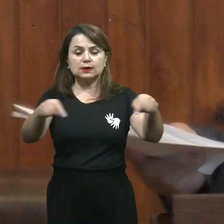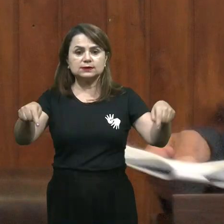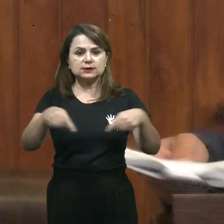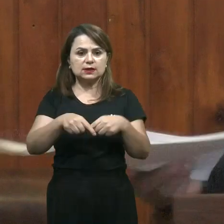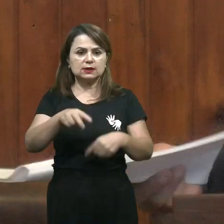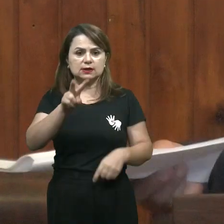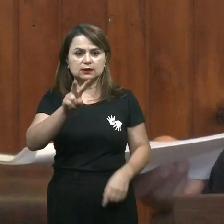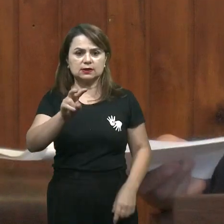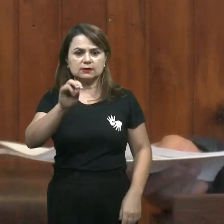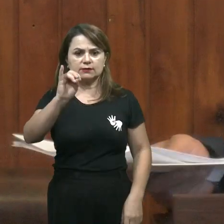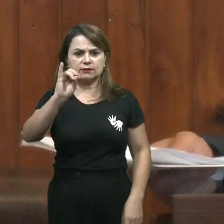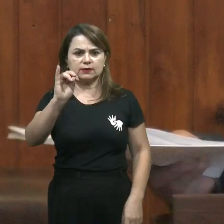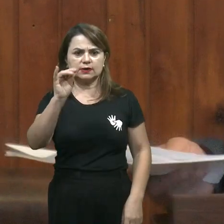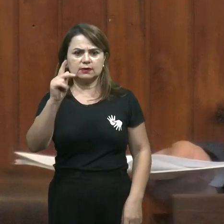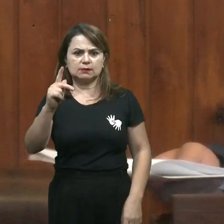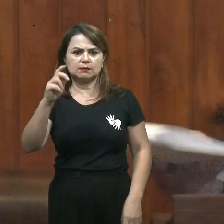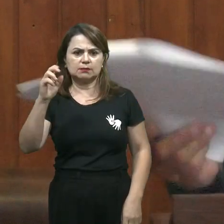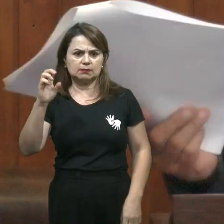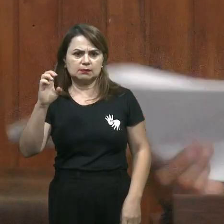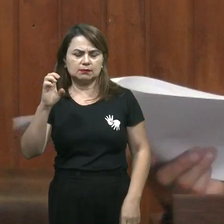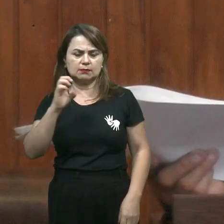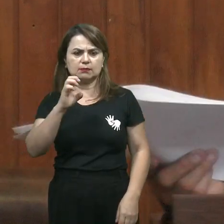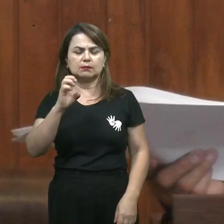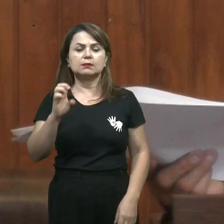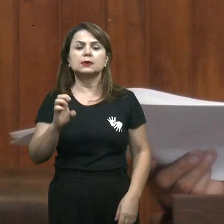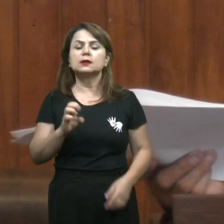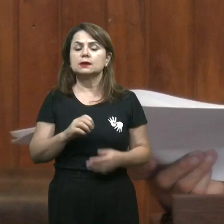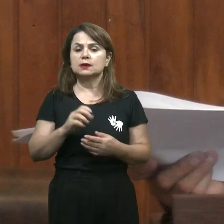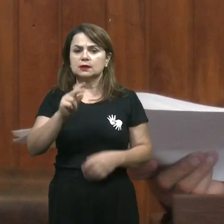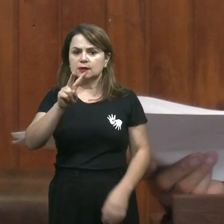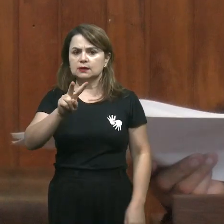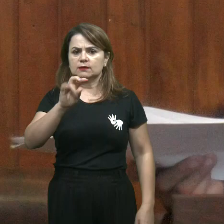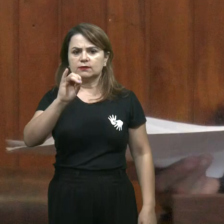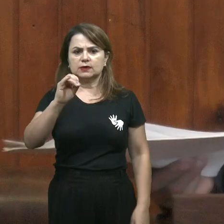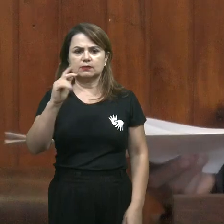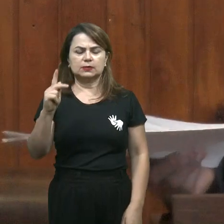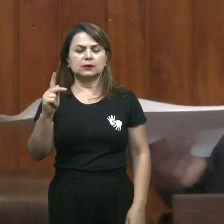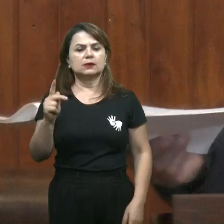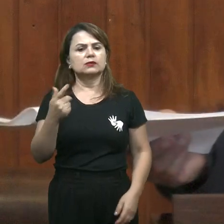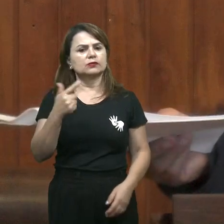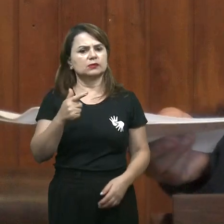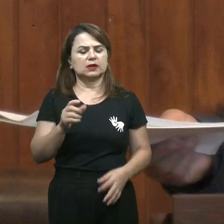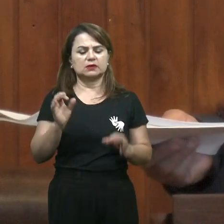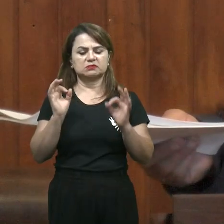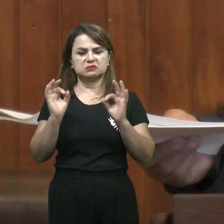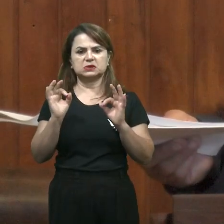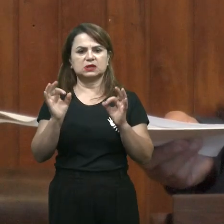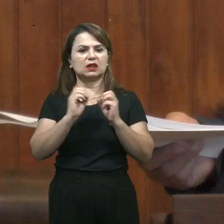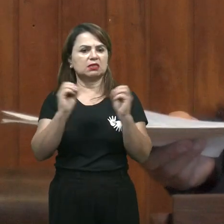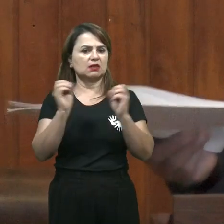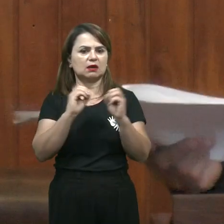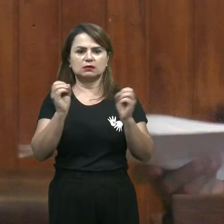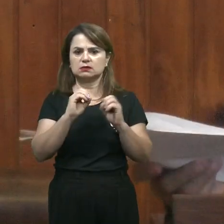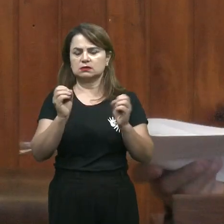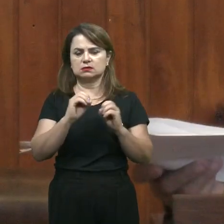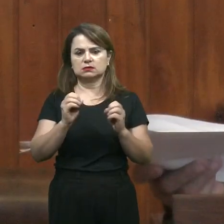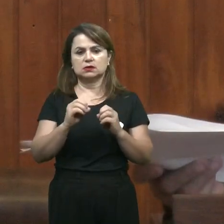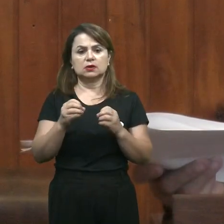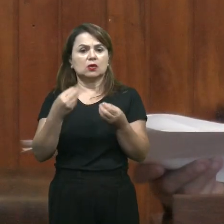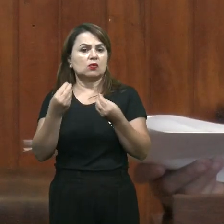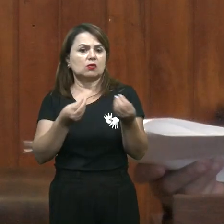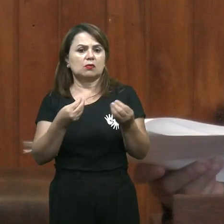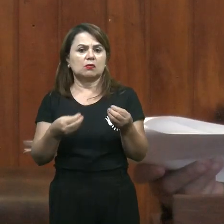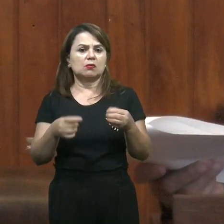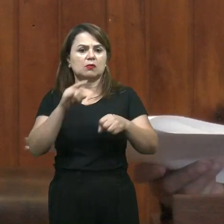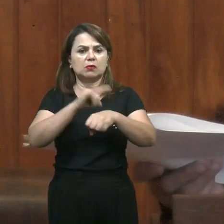tem nada de VIP banheiros não tem piso ou não tem não tem cubas não tem portas